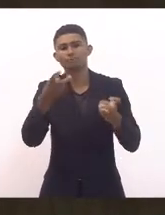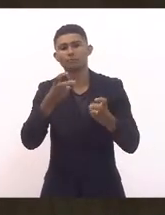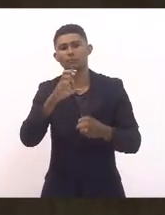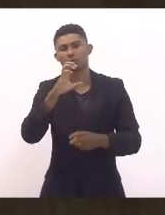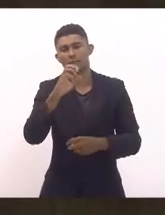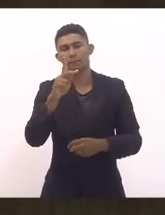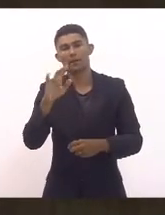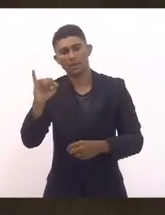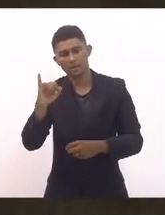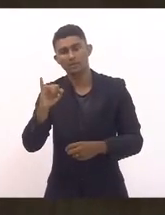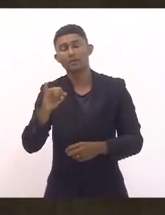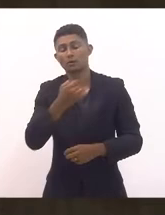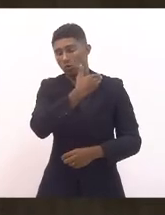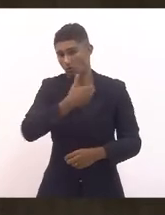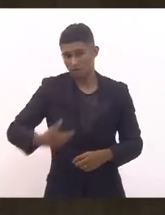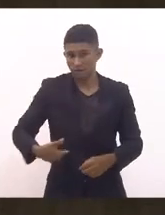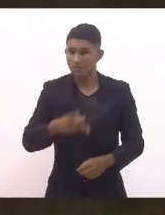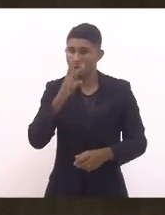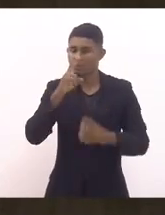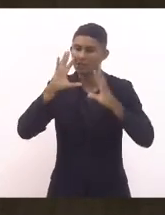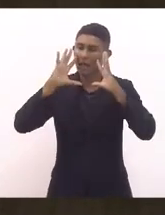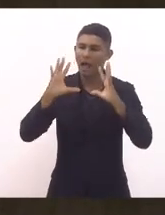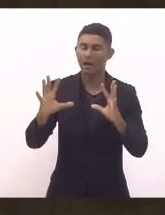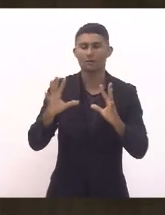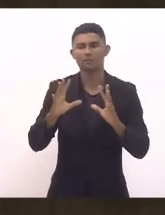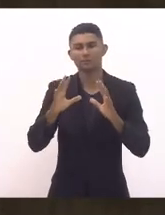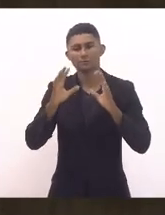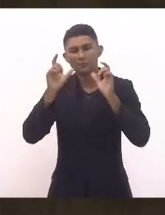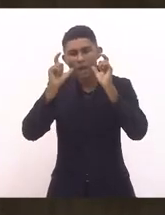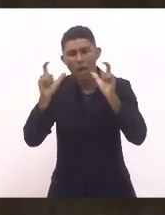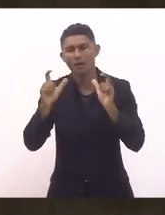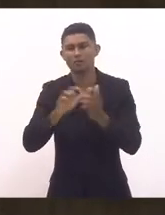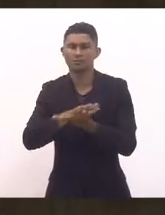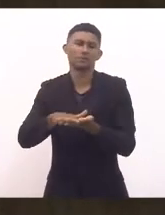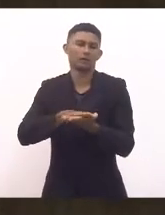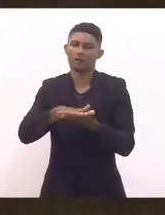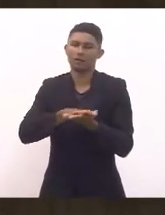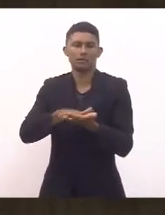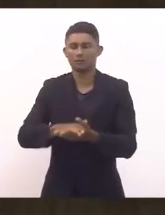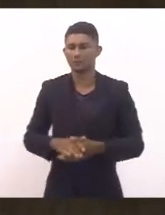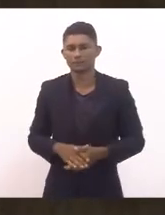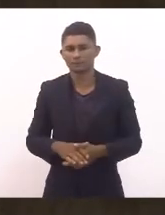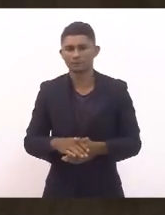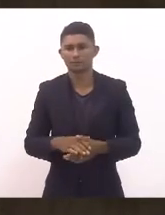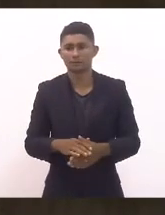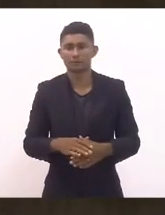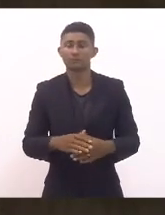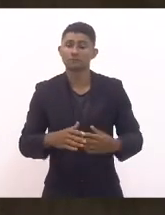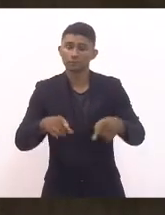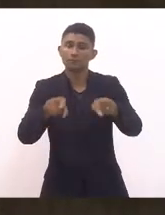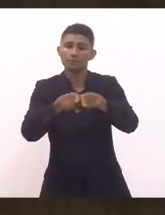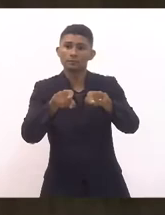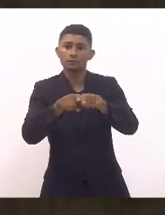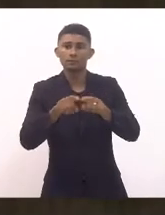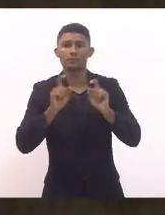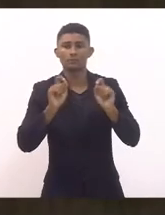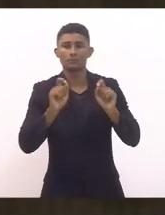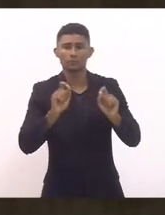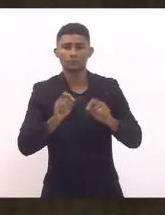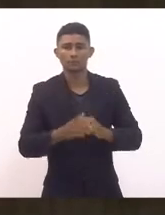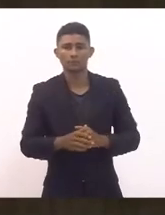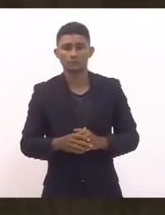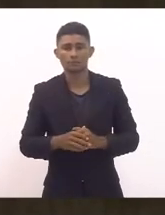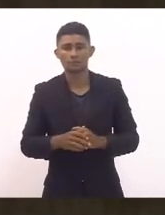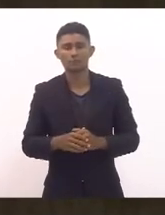tamanha negligência do poder público com relação a essas crianças. E aí, no campo, inclusive, da percepção, né? Por